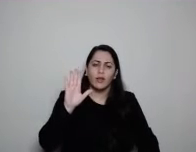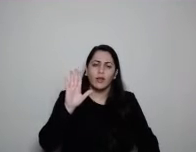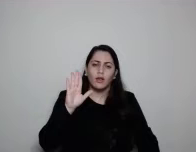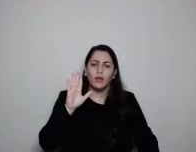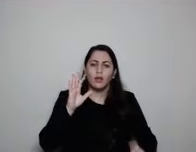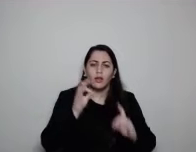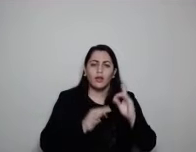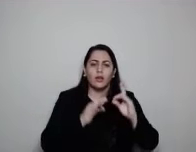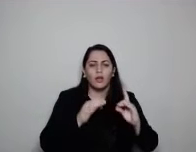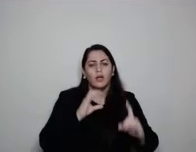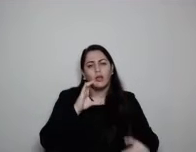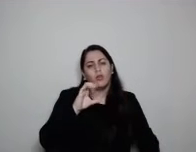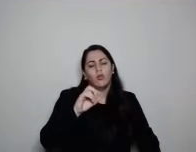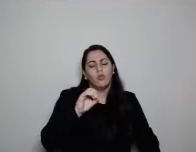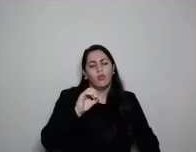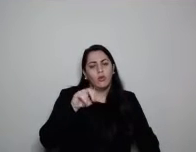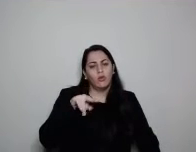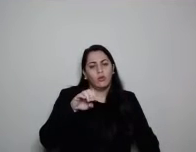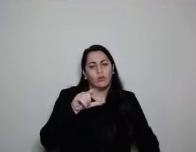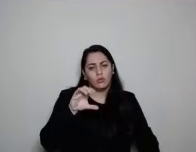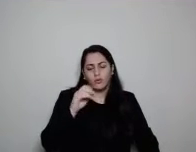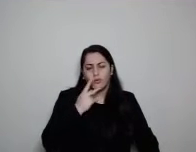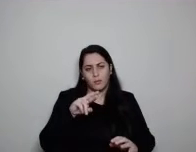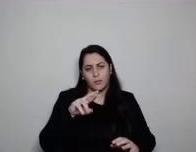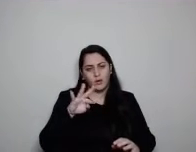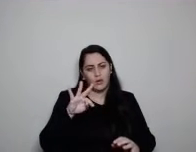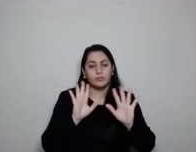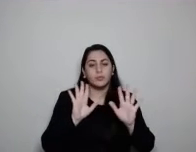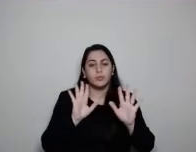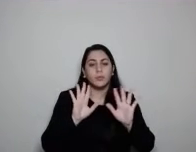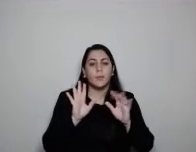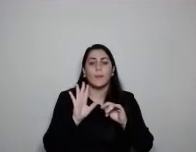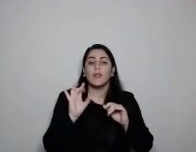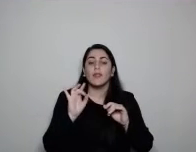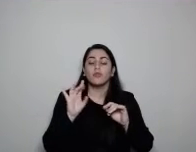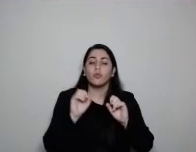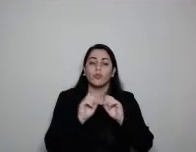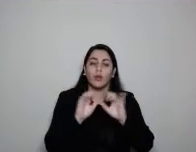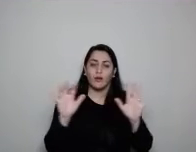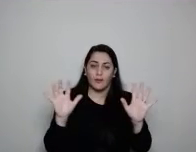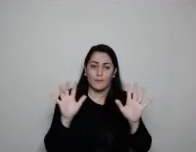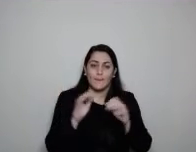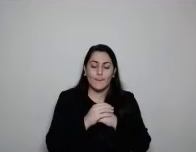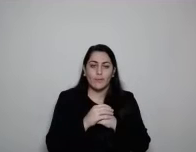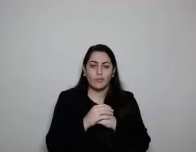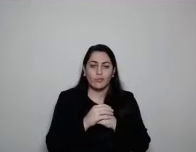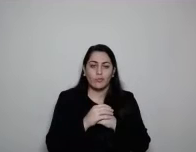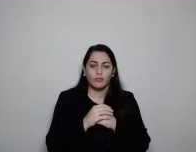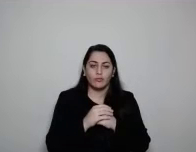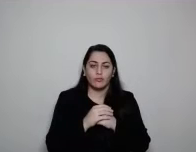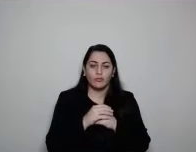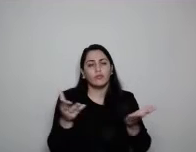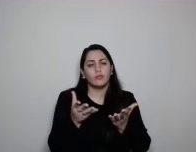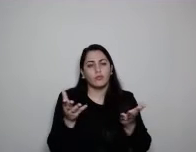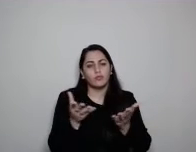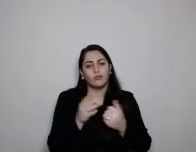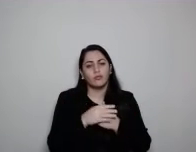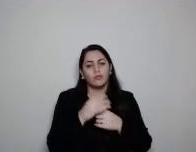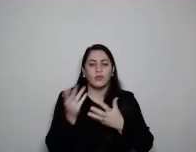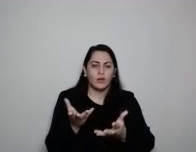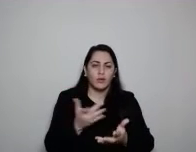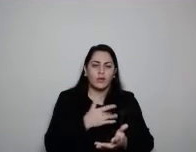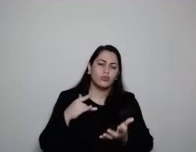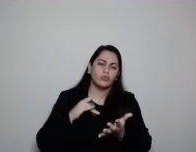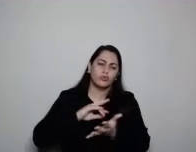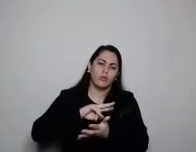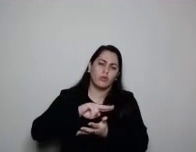método Denver, ela só faz o método Denver até 3 anos de idade. Depois dos 3 anos de idade, ela vai fazer o ABA. Então,